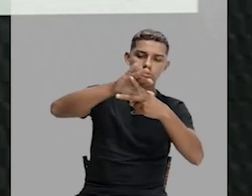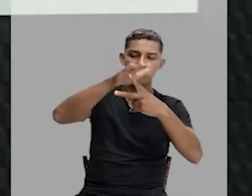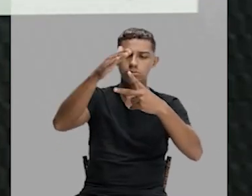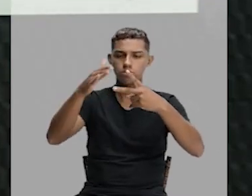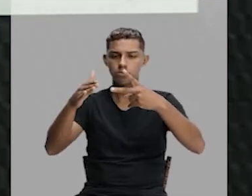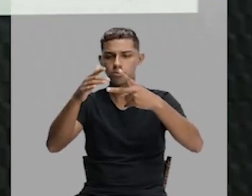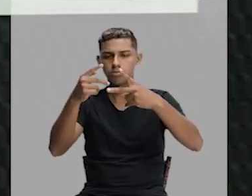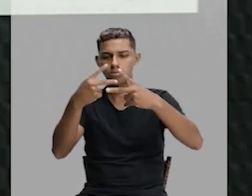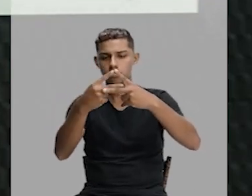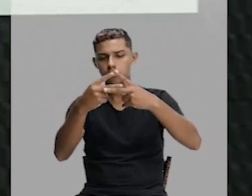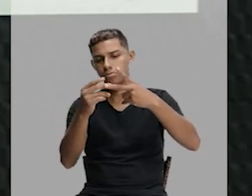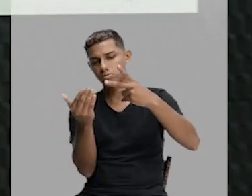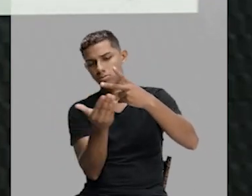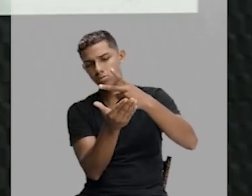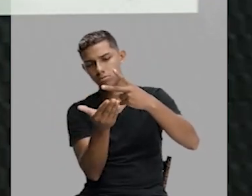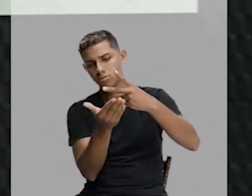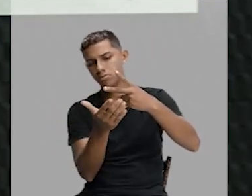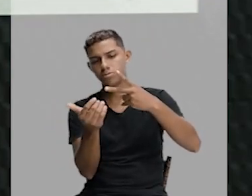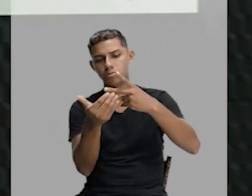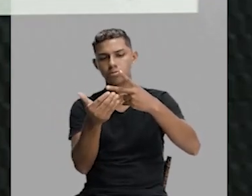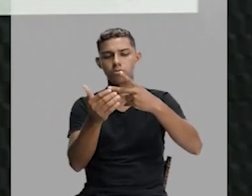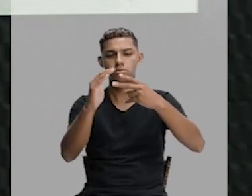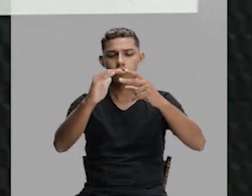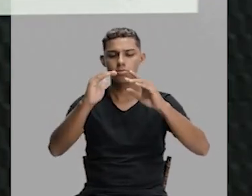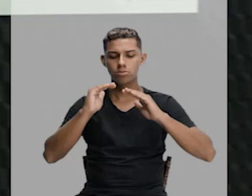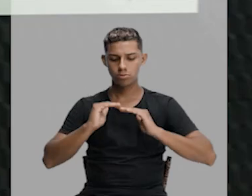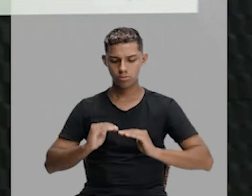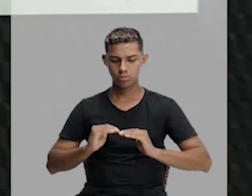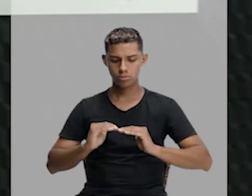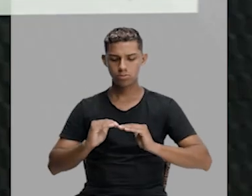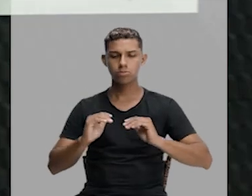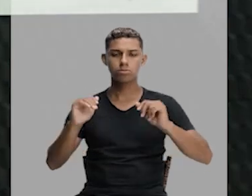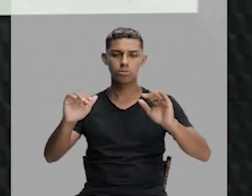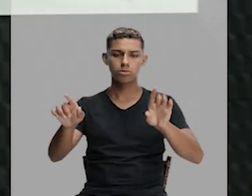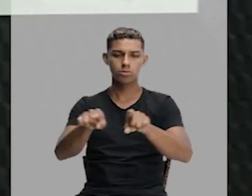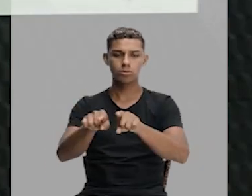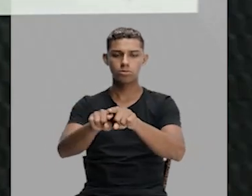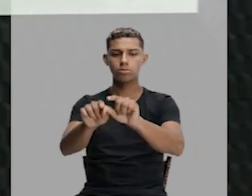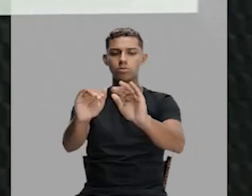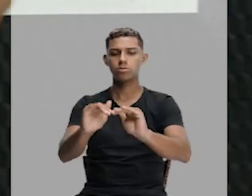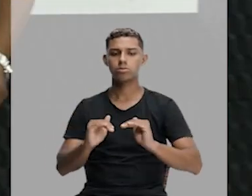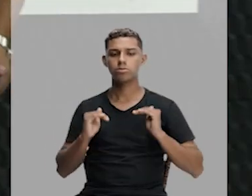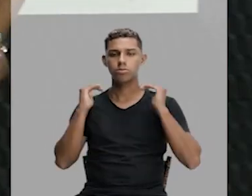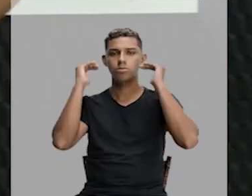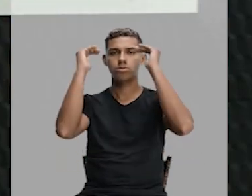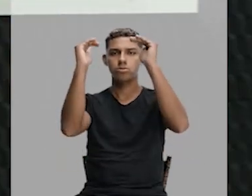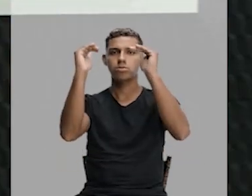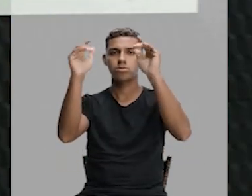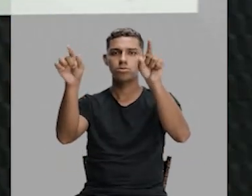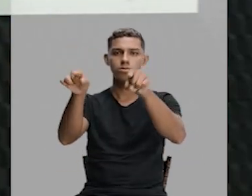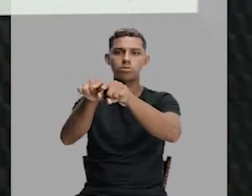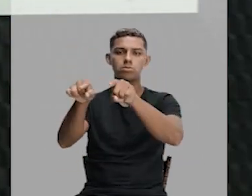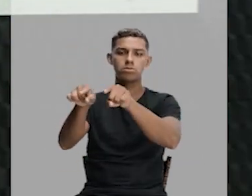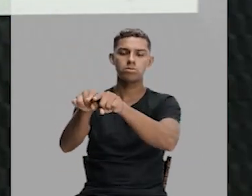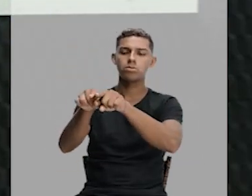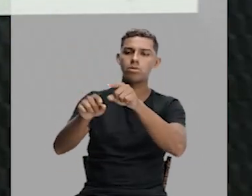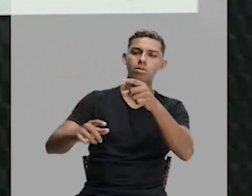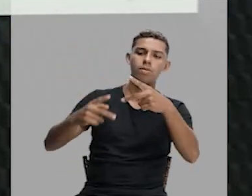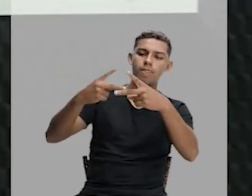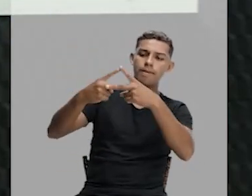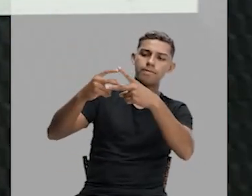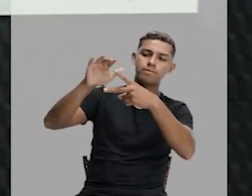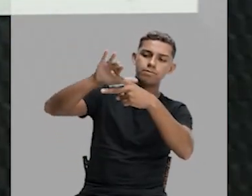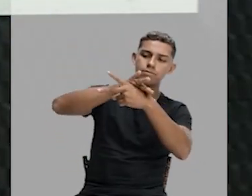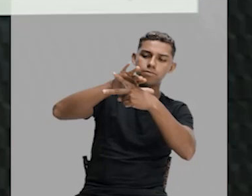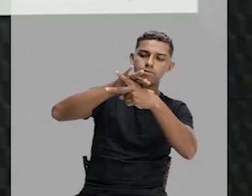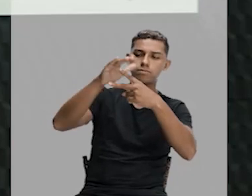polígonos que formam a base inferior e a base superior. E você tem um polígono que forma aí as laterais do